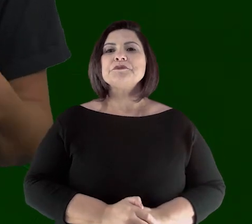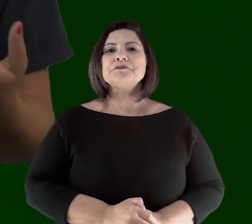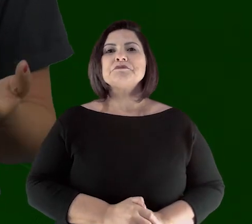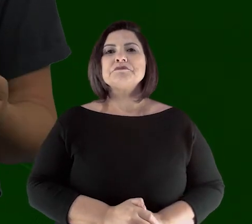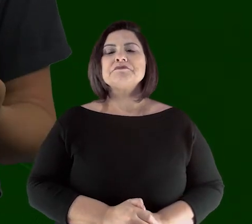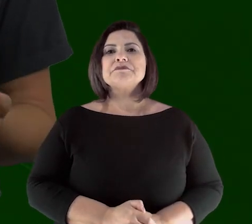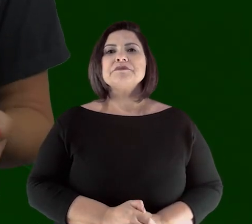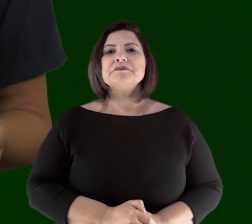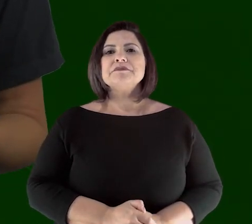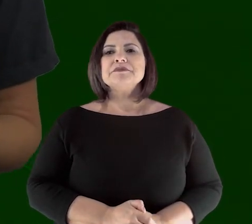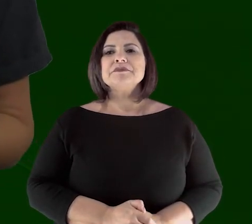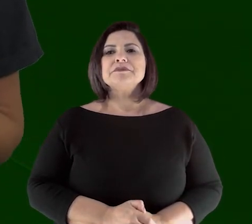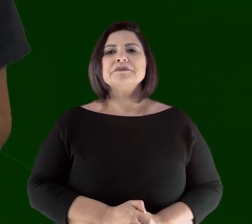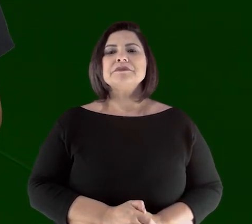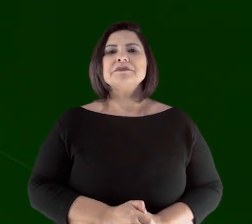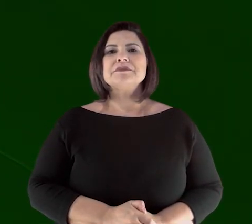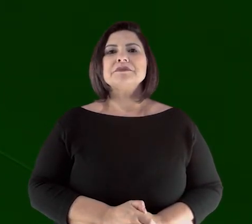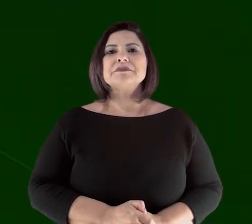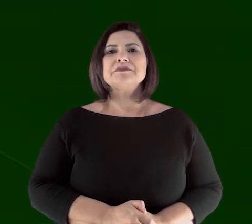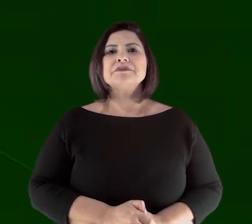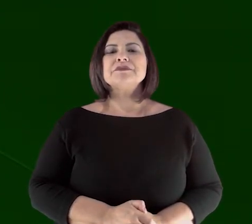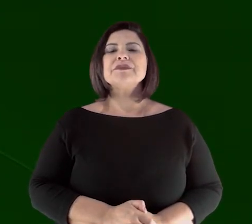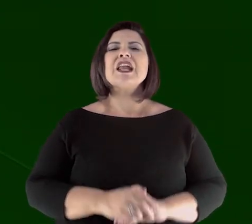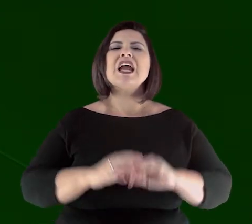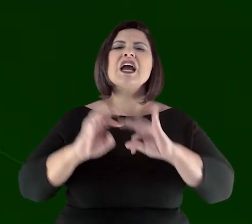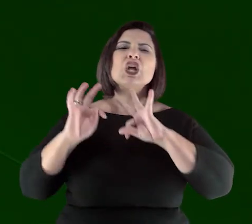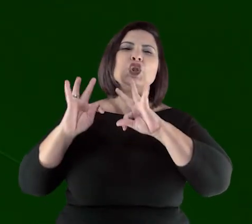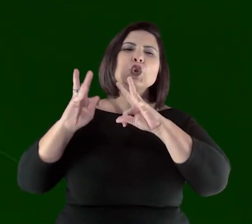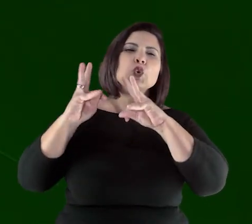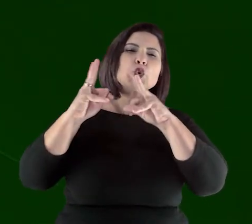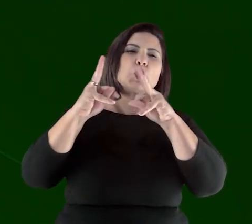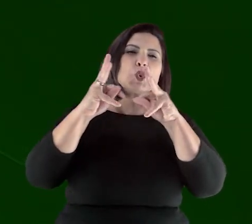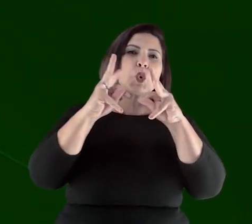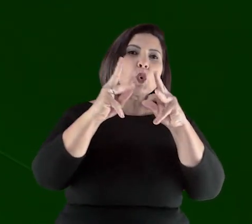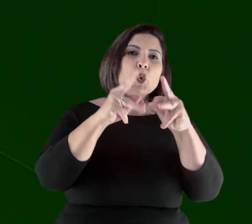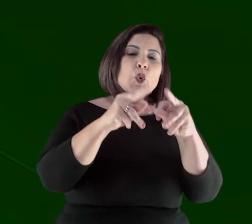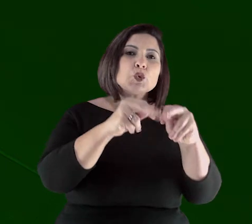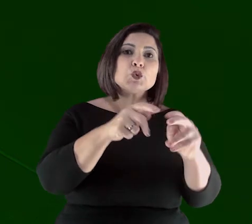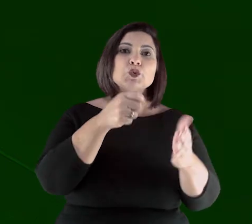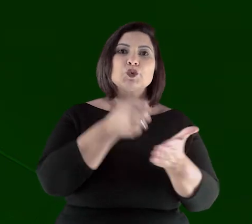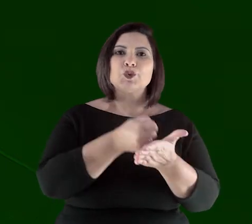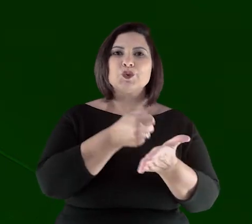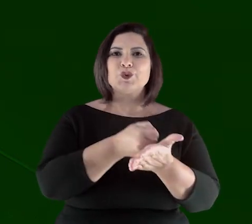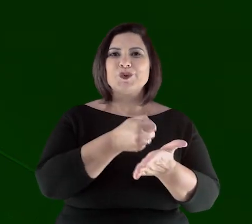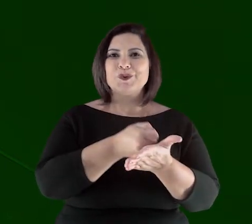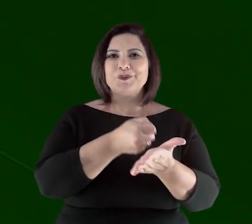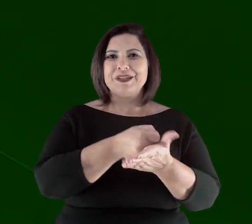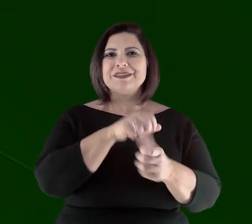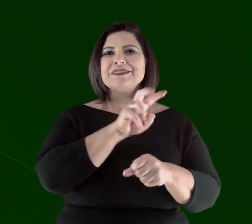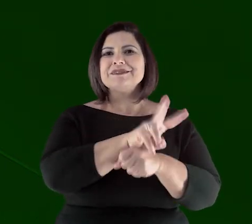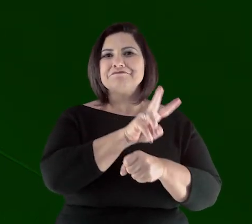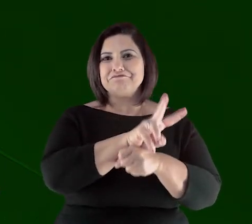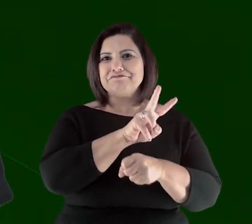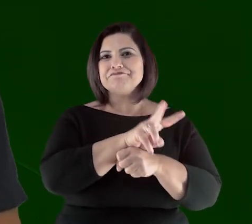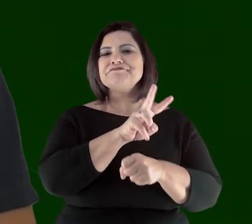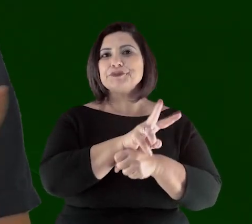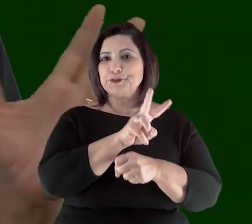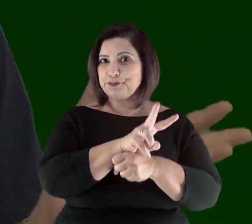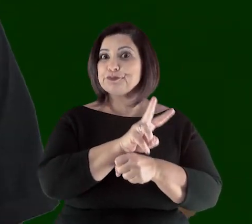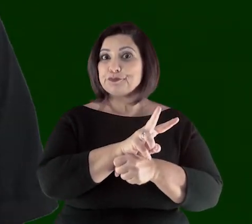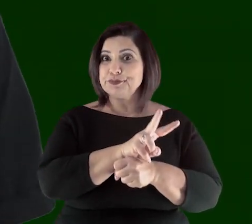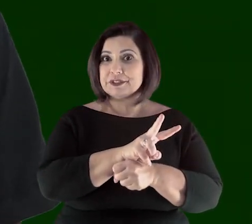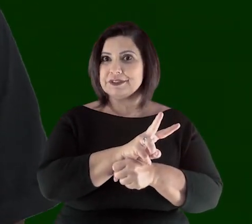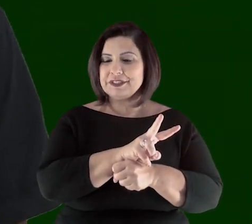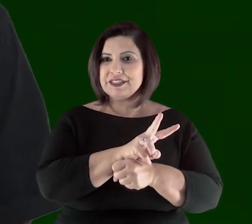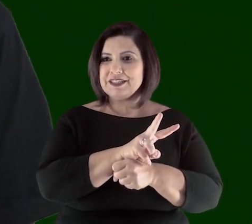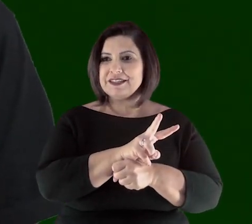da Emater, do INCRA, e assim você pode comprovar que se enquadra como agricultor familiar. Para todos